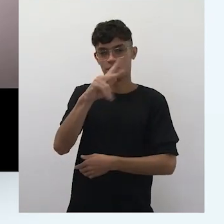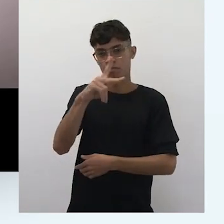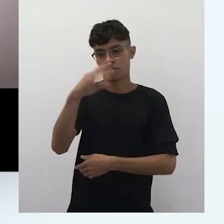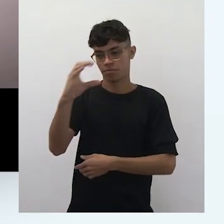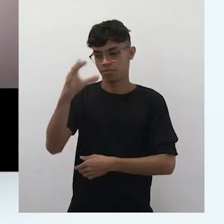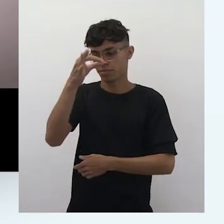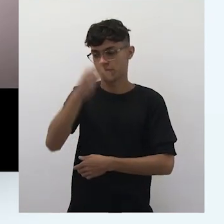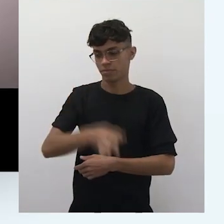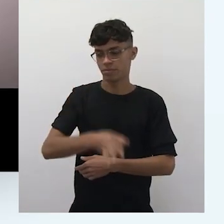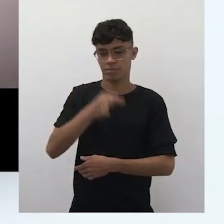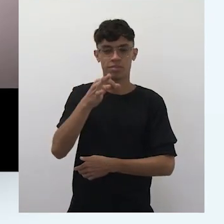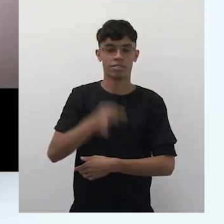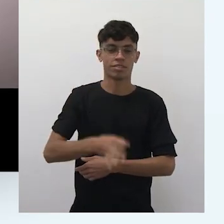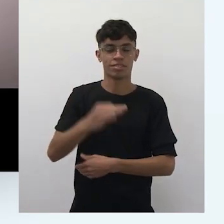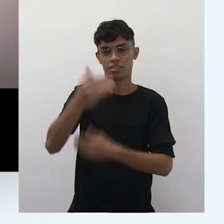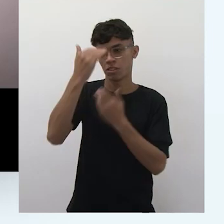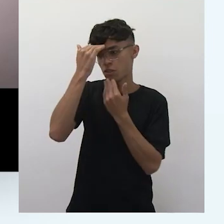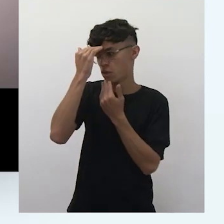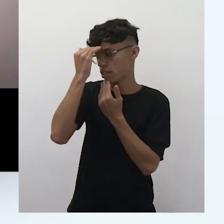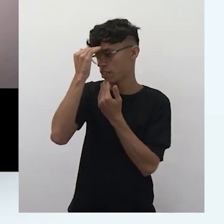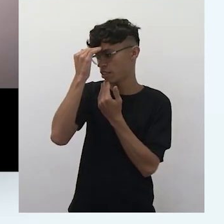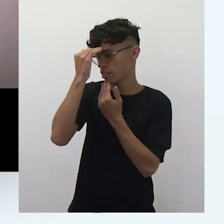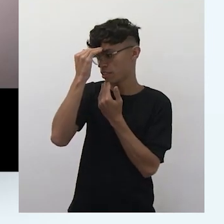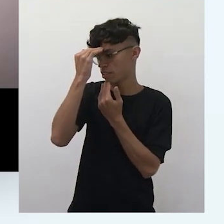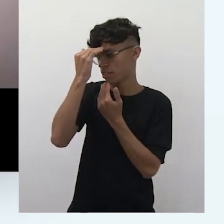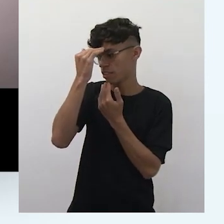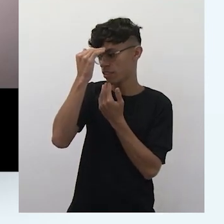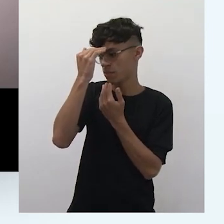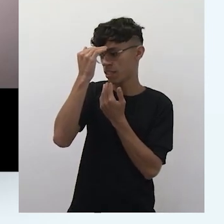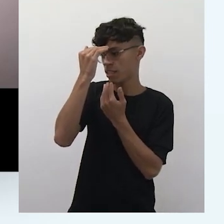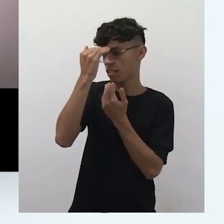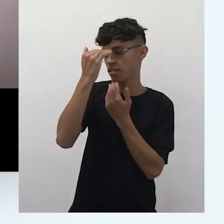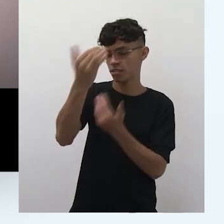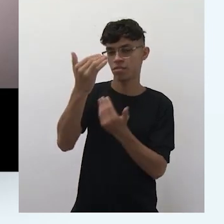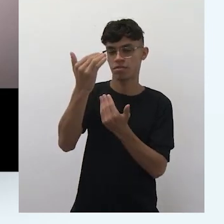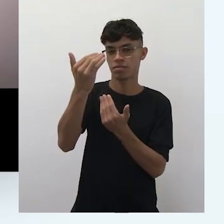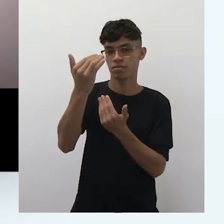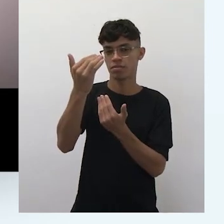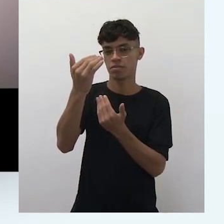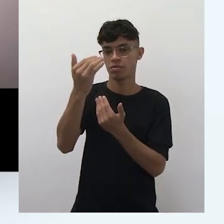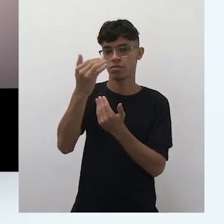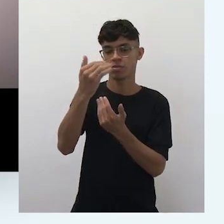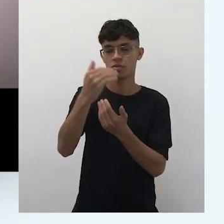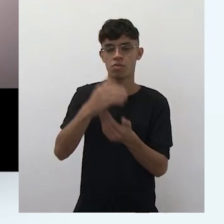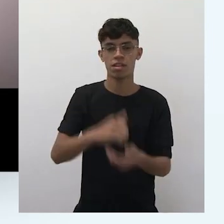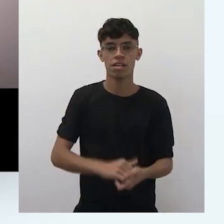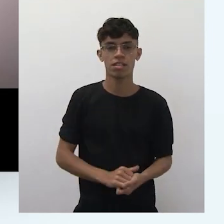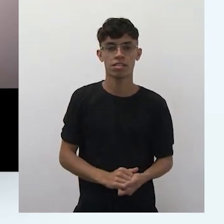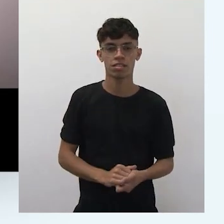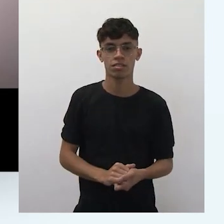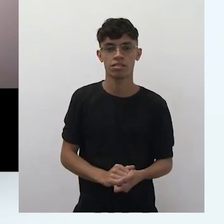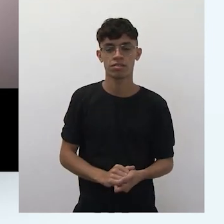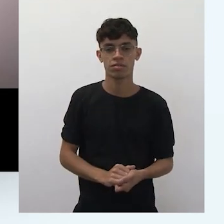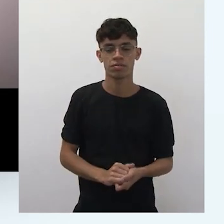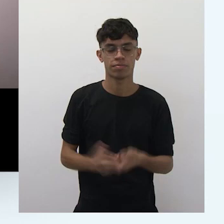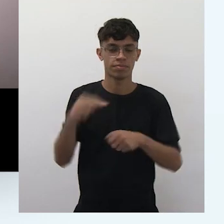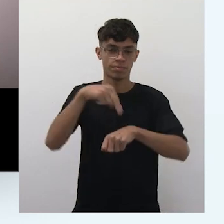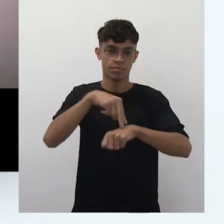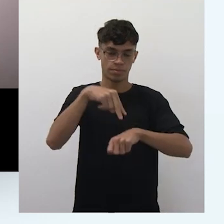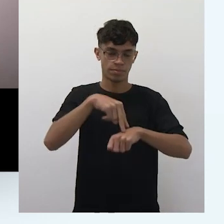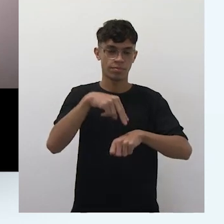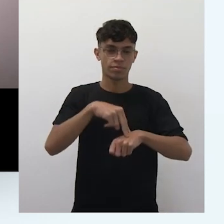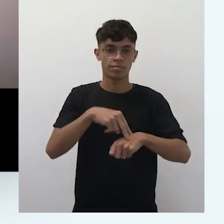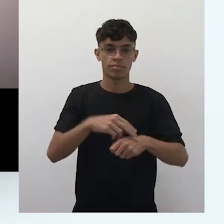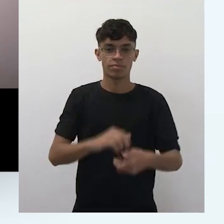certo? Eu que agradeço o convite, é um prazer participar com vocês e fico à disposição.